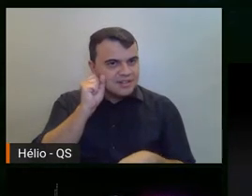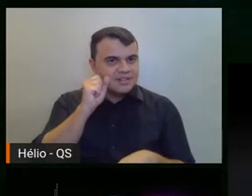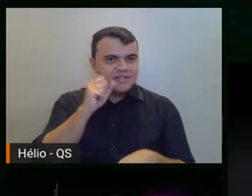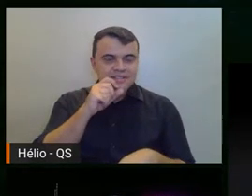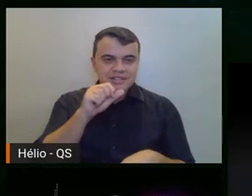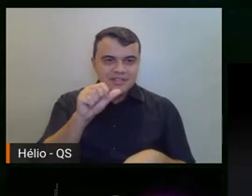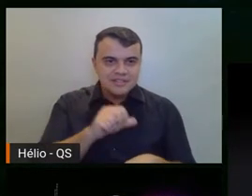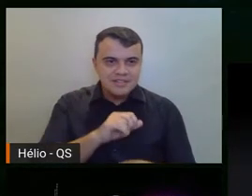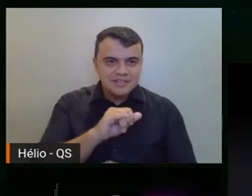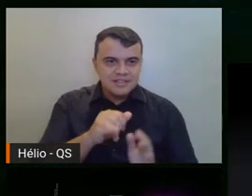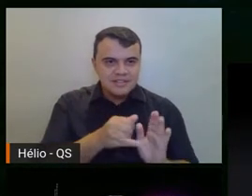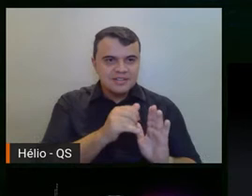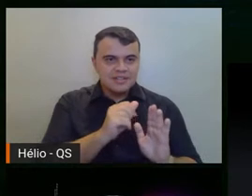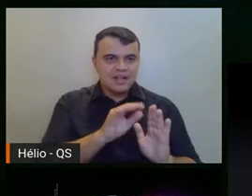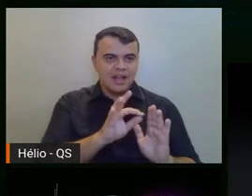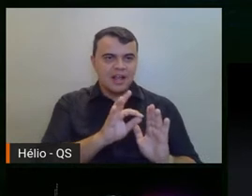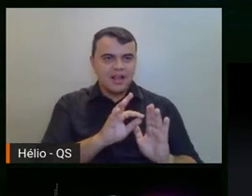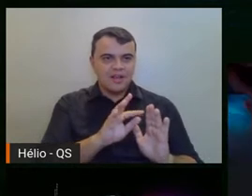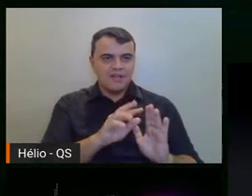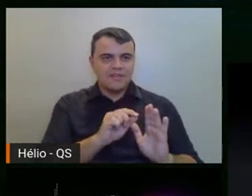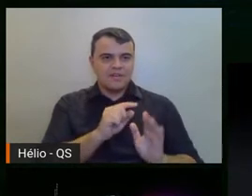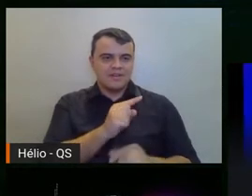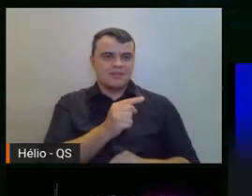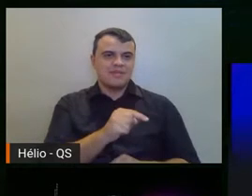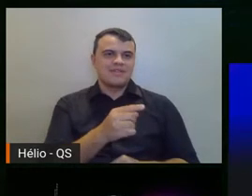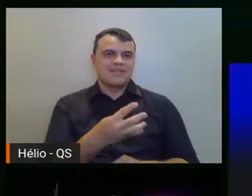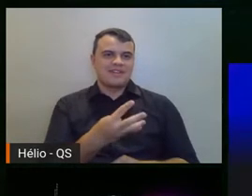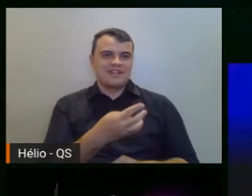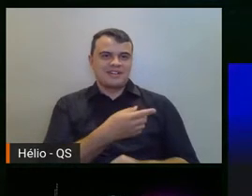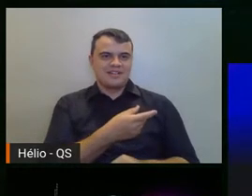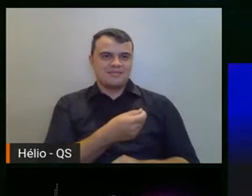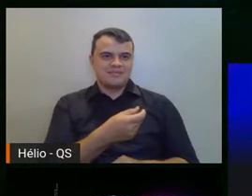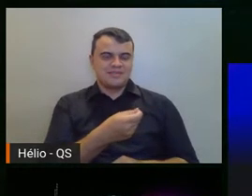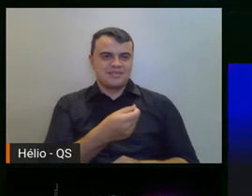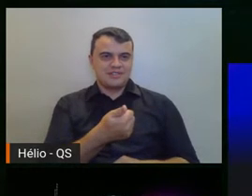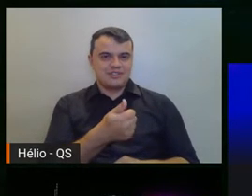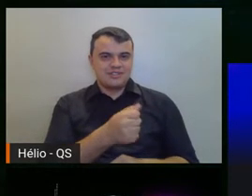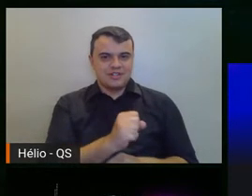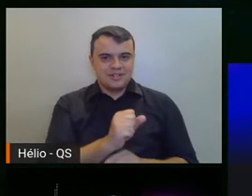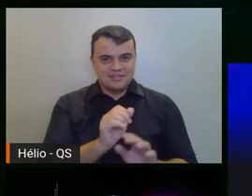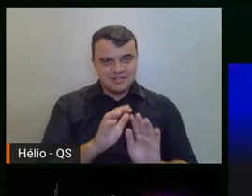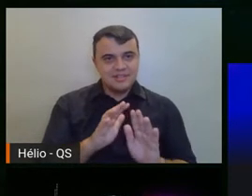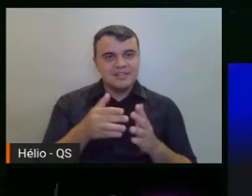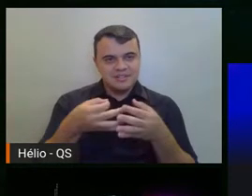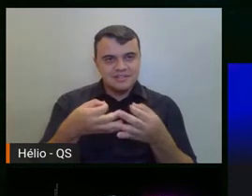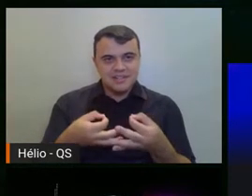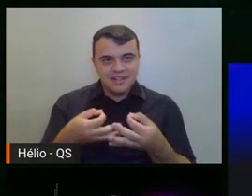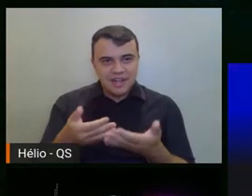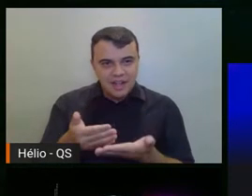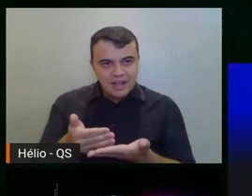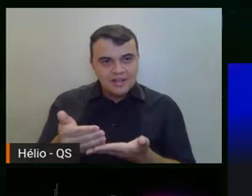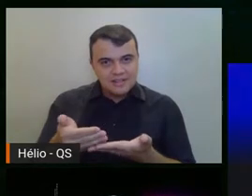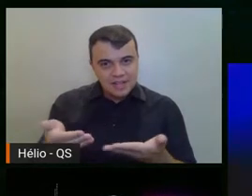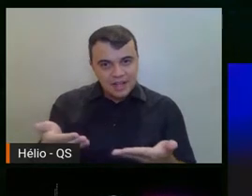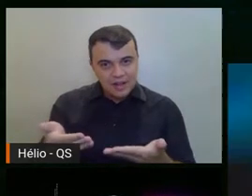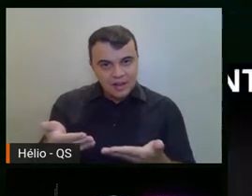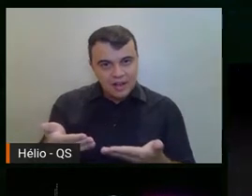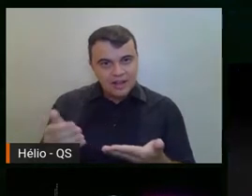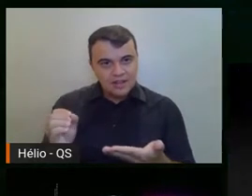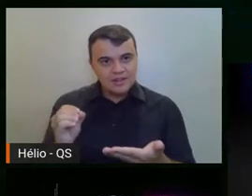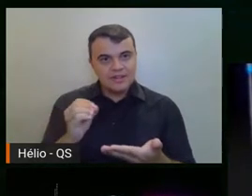usando de 2018 lá galera pegando realmente